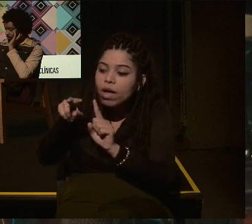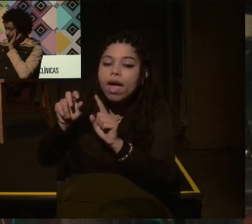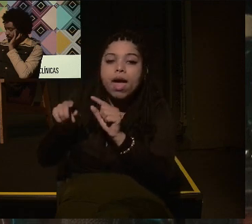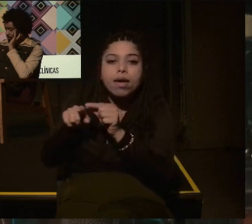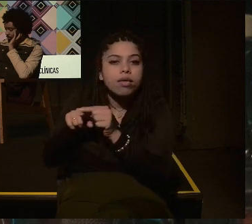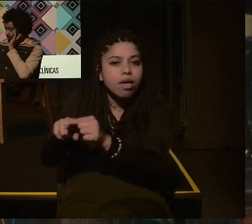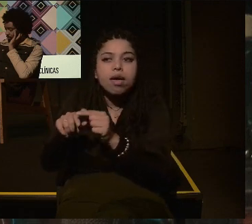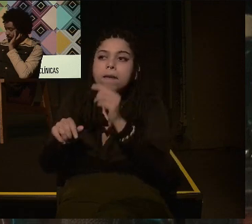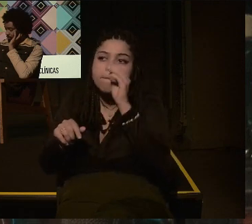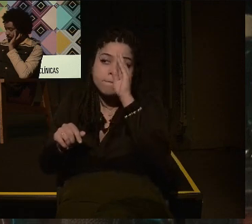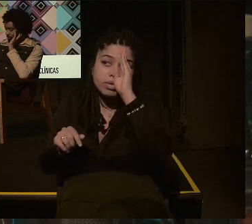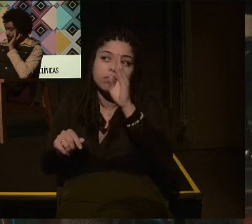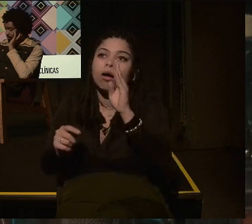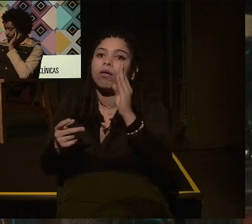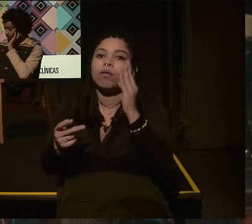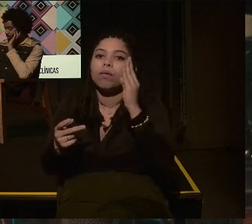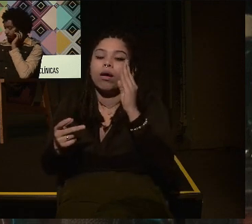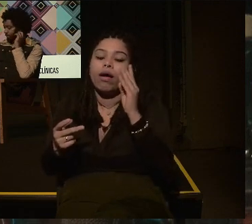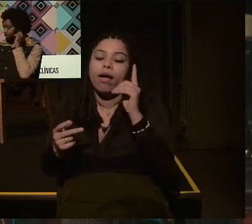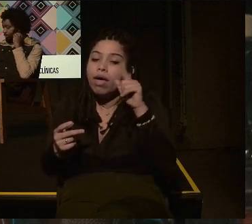um protagonismo queer.